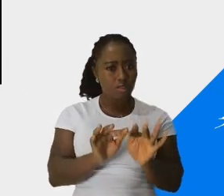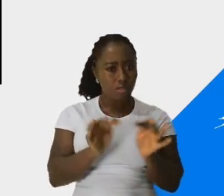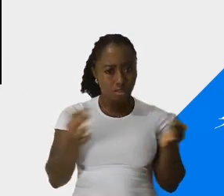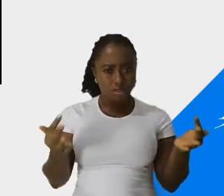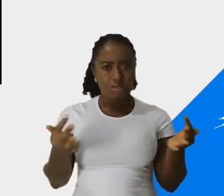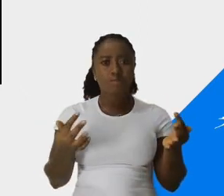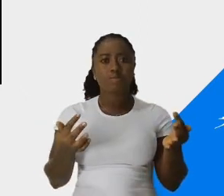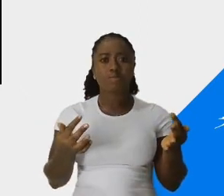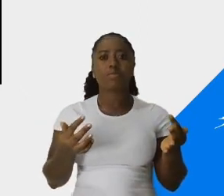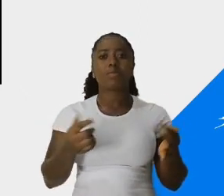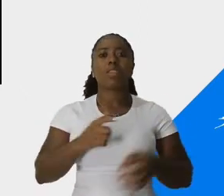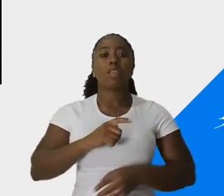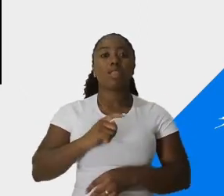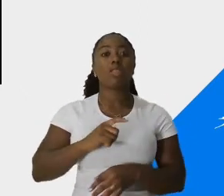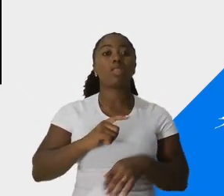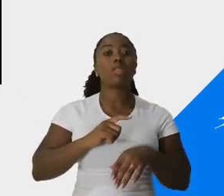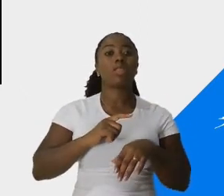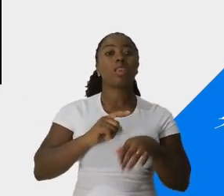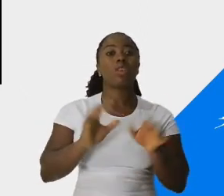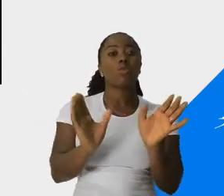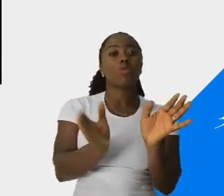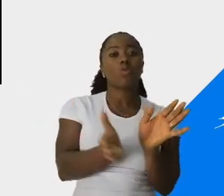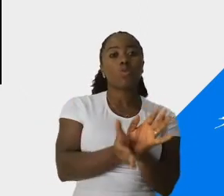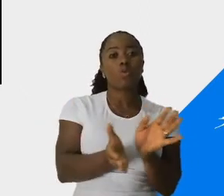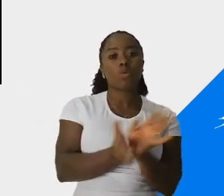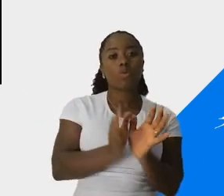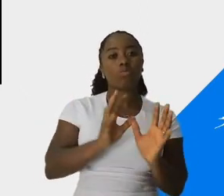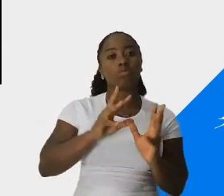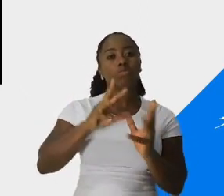para entender um pouquinho como funciona essa